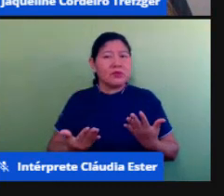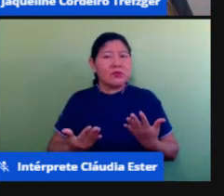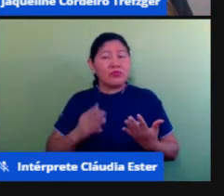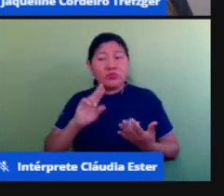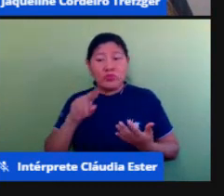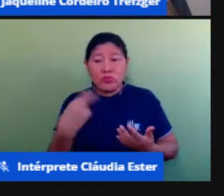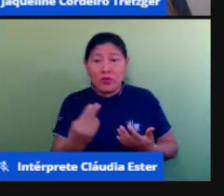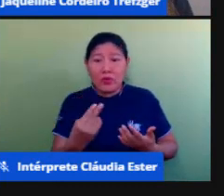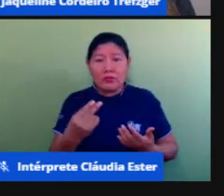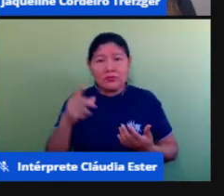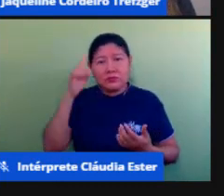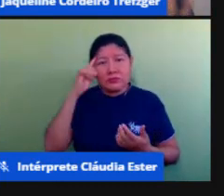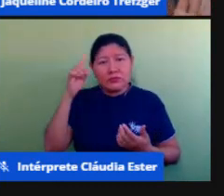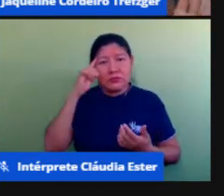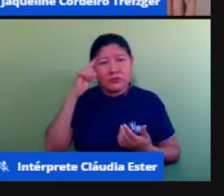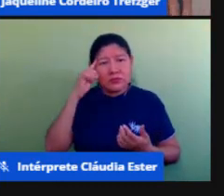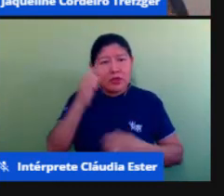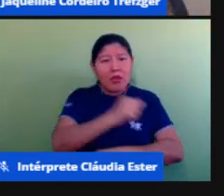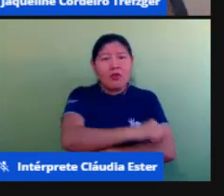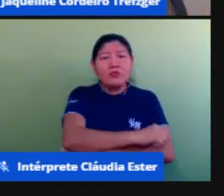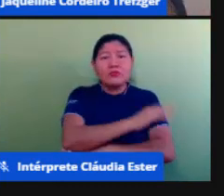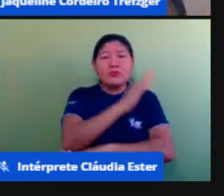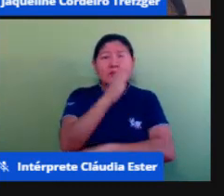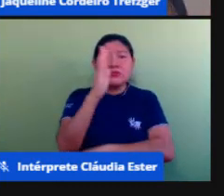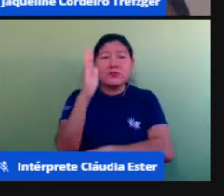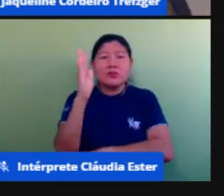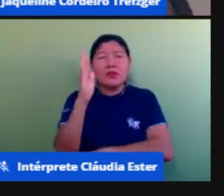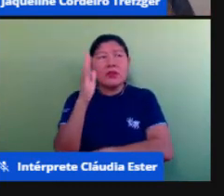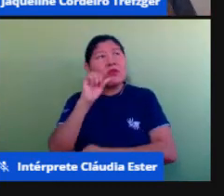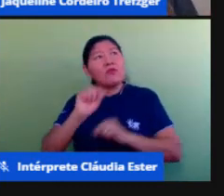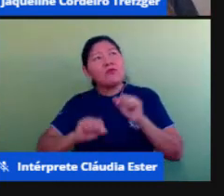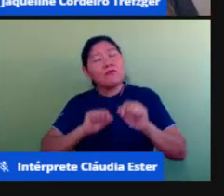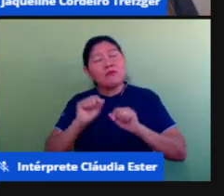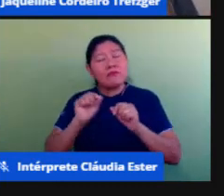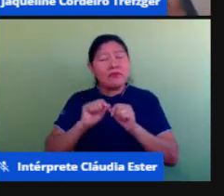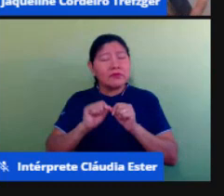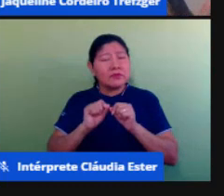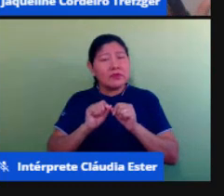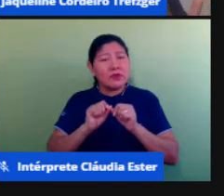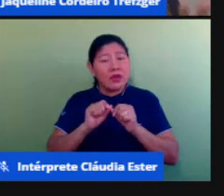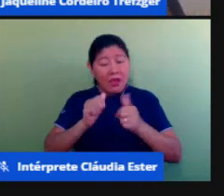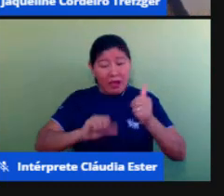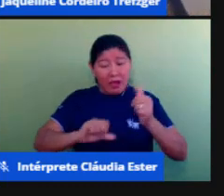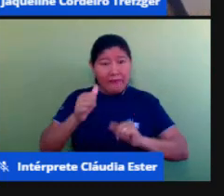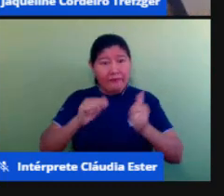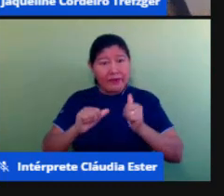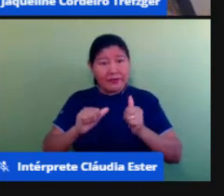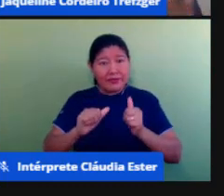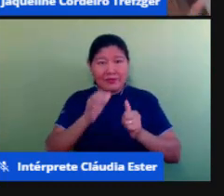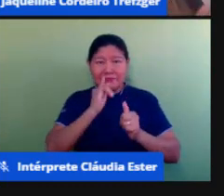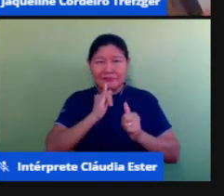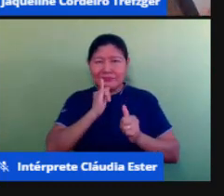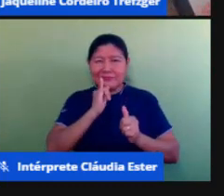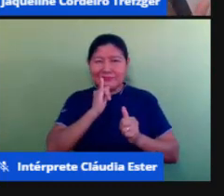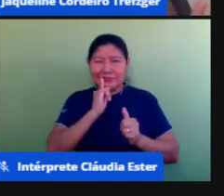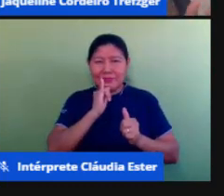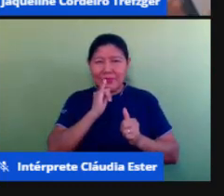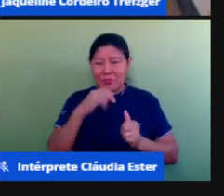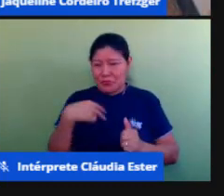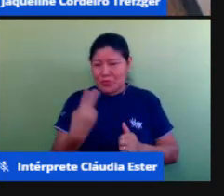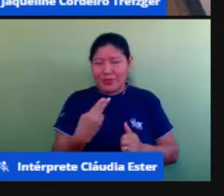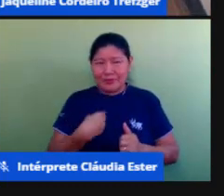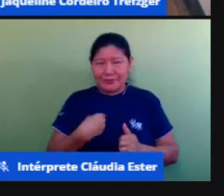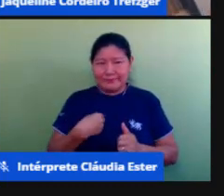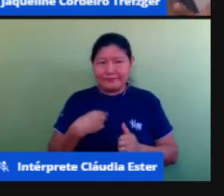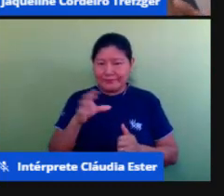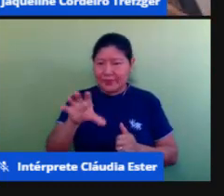avaliando. Olha que exemplo muito simples também. Quando a gente pega um copo para tomar uma água, a